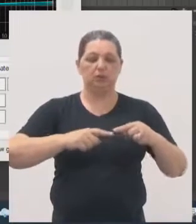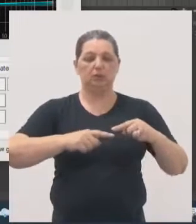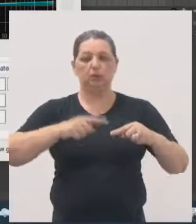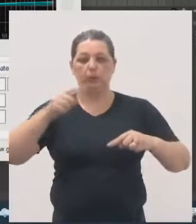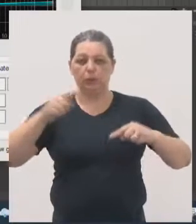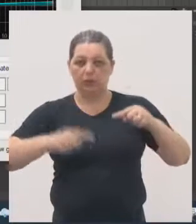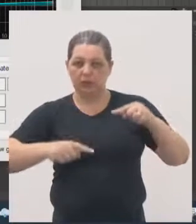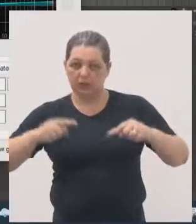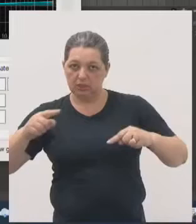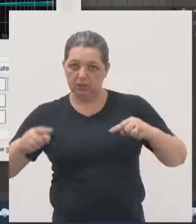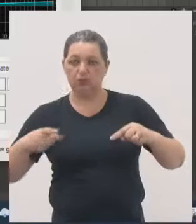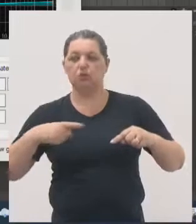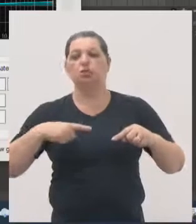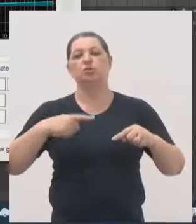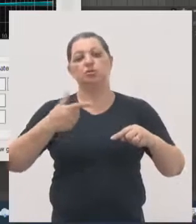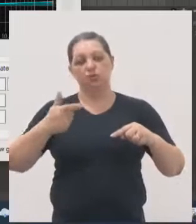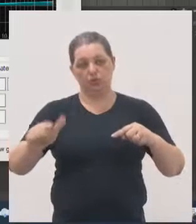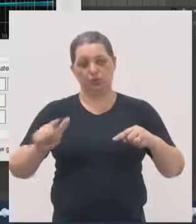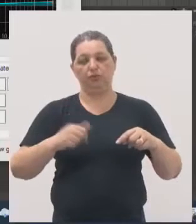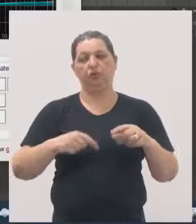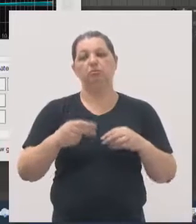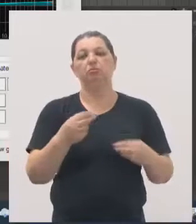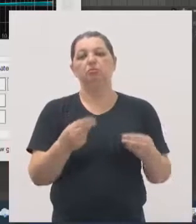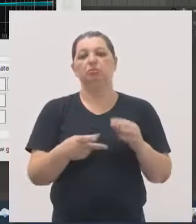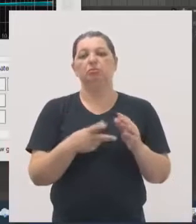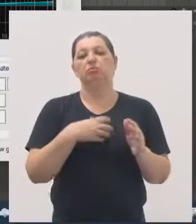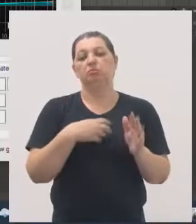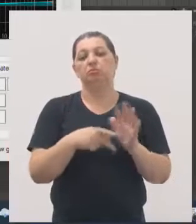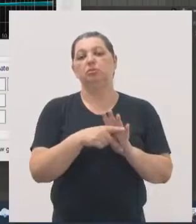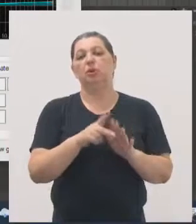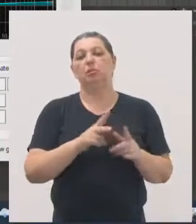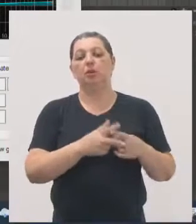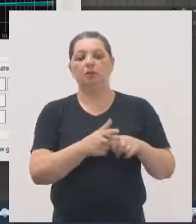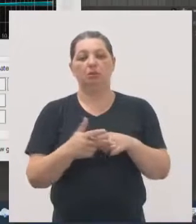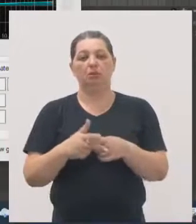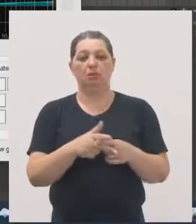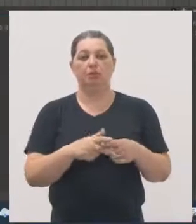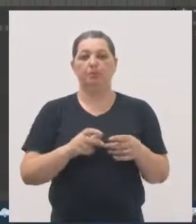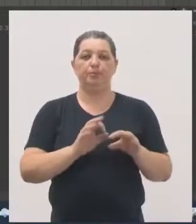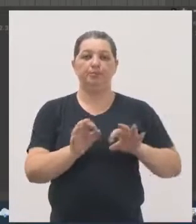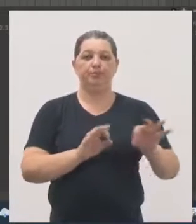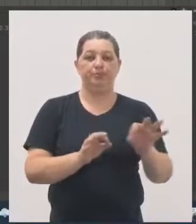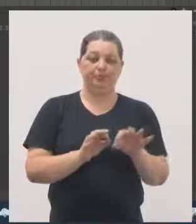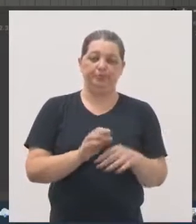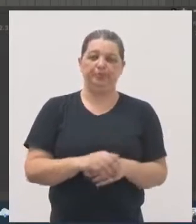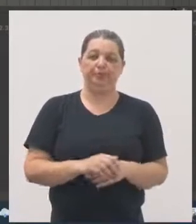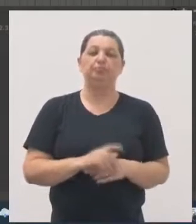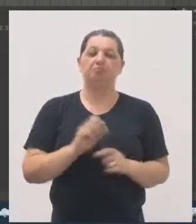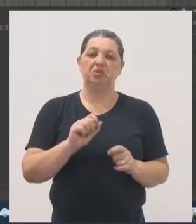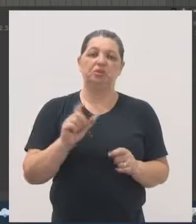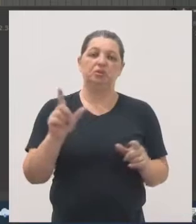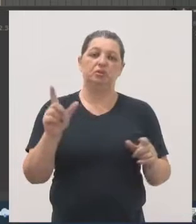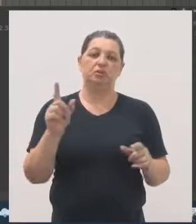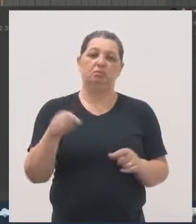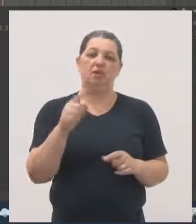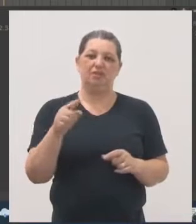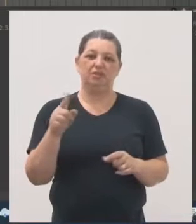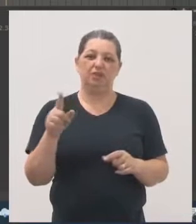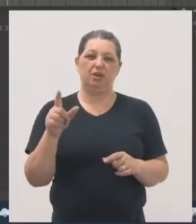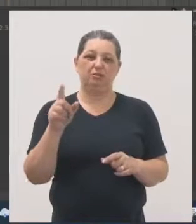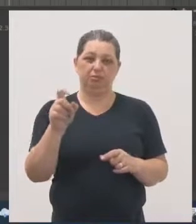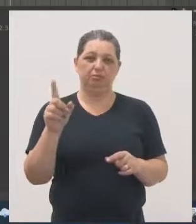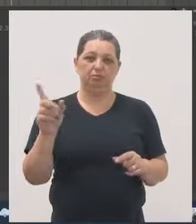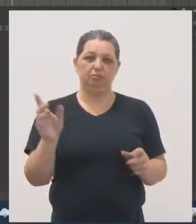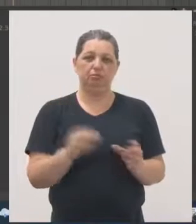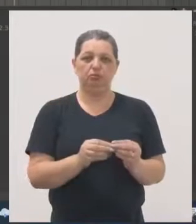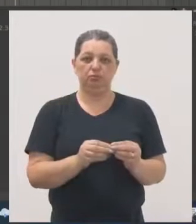mesmo jeito que você deixou da última vez. Eu fiz os ajustes, eu posso vir aqui e fechar. E ali, pelo que eu vi